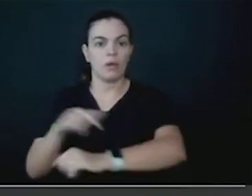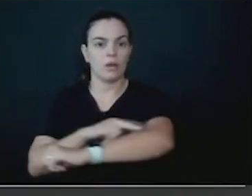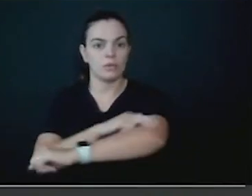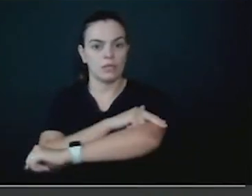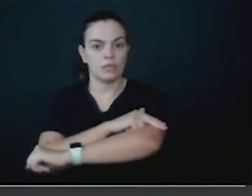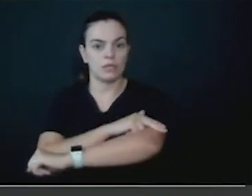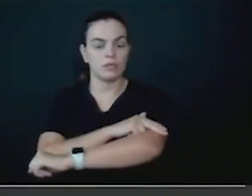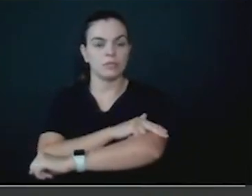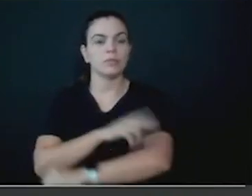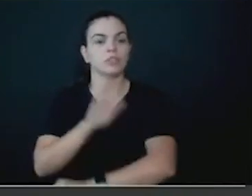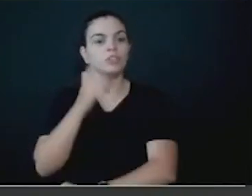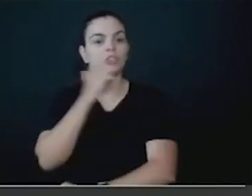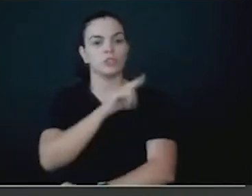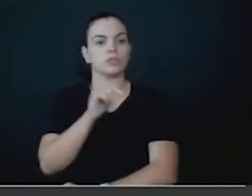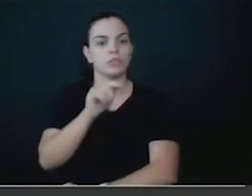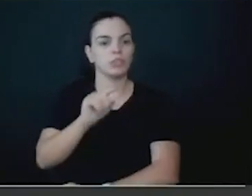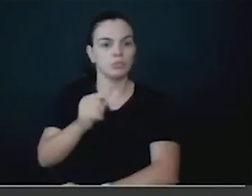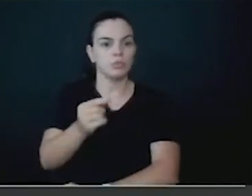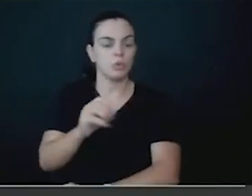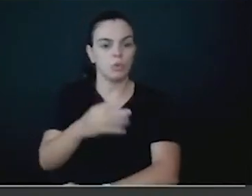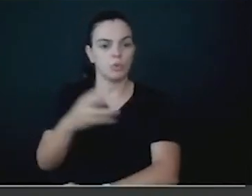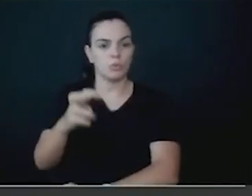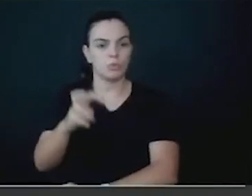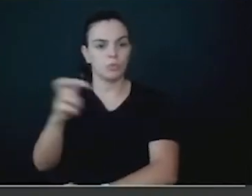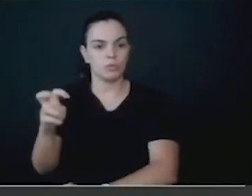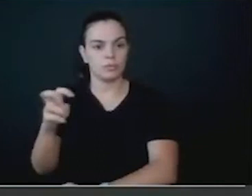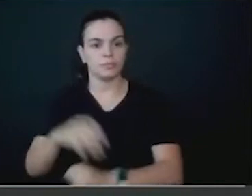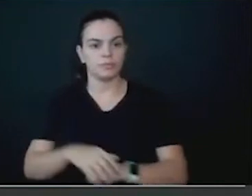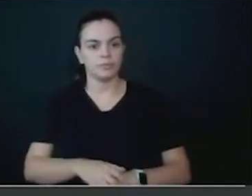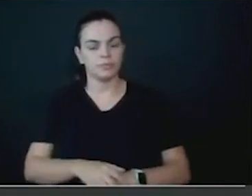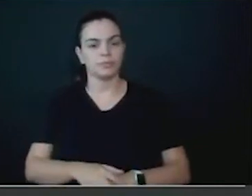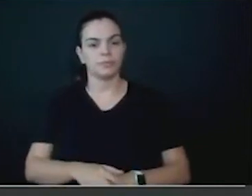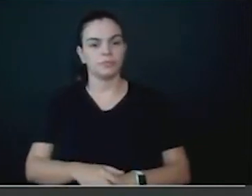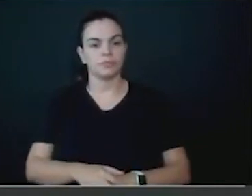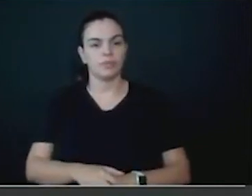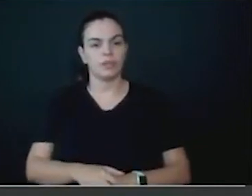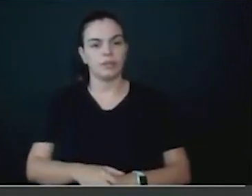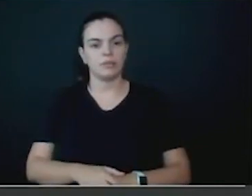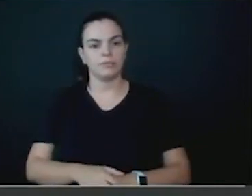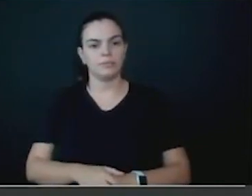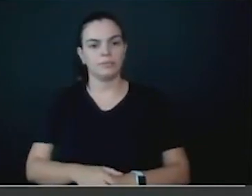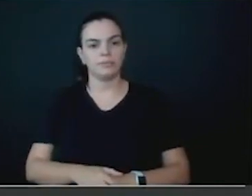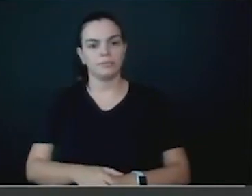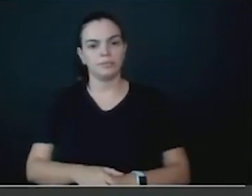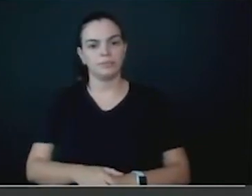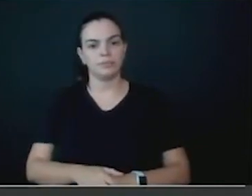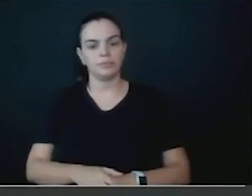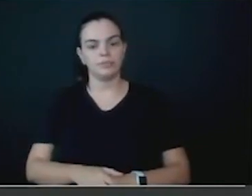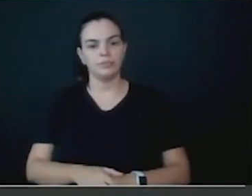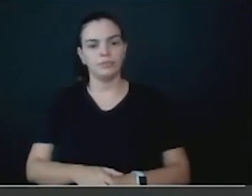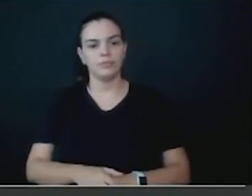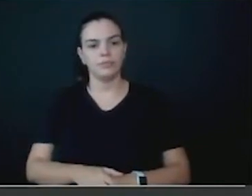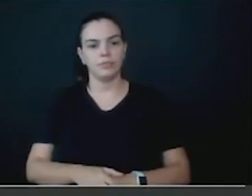7.455 metros. 8 obras de gerenciamento de riscos, no que diz respeito à drenagem, aí, né, a gente já tem